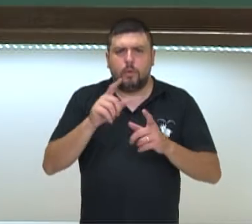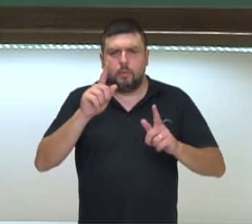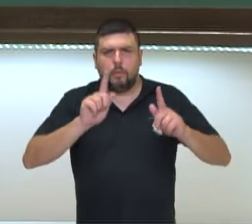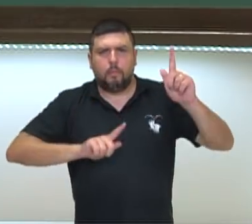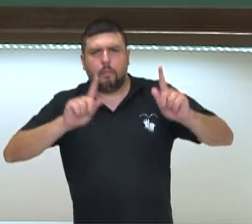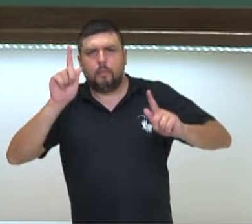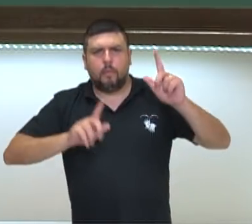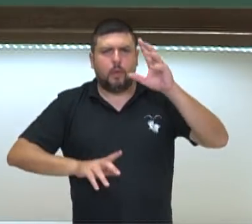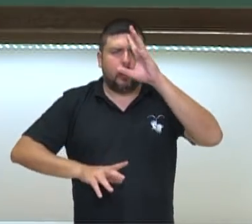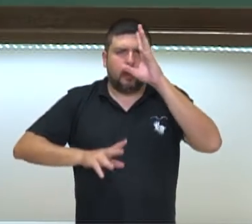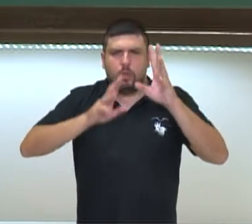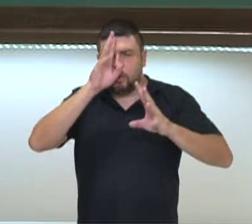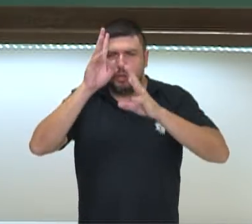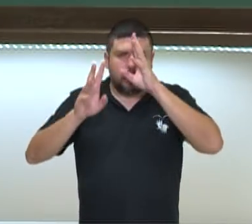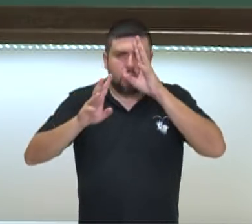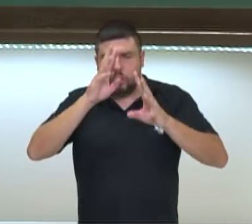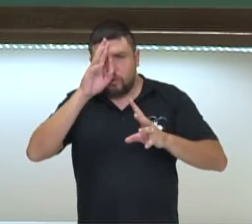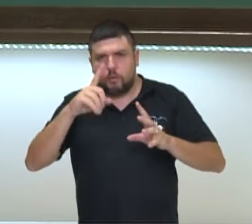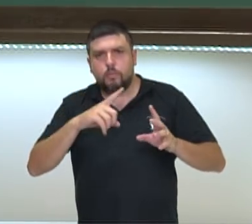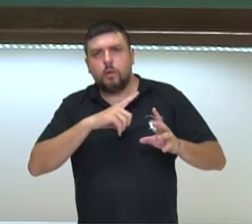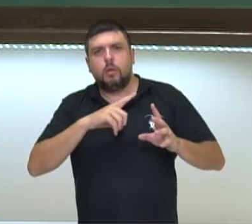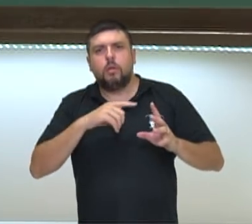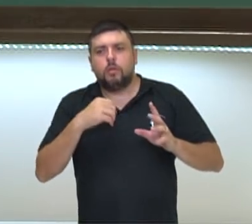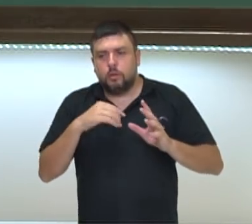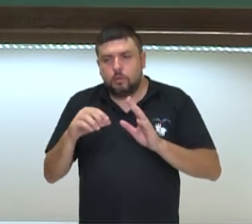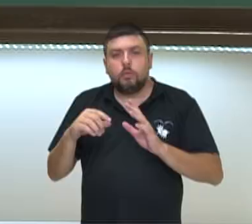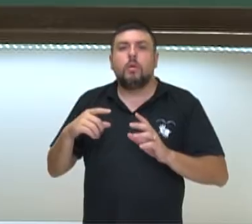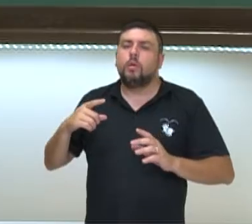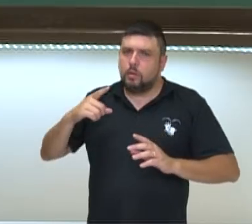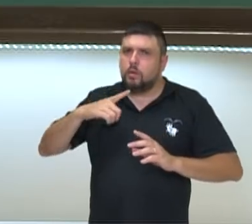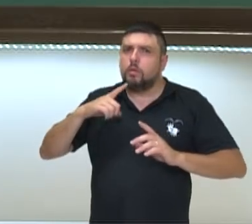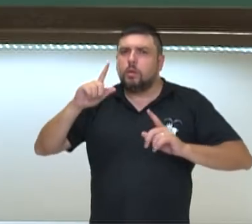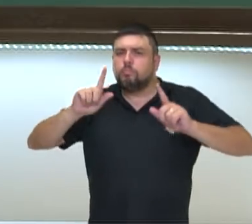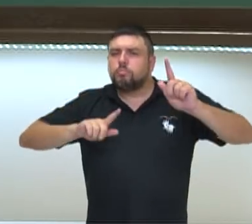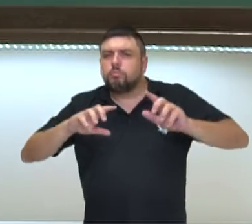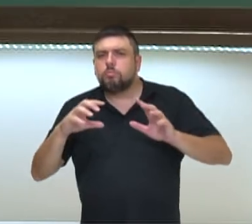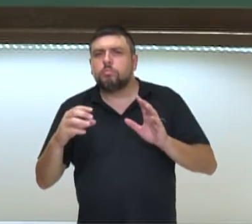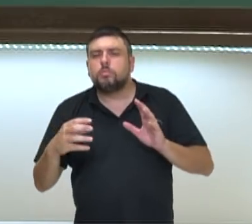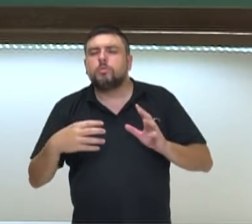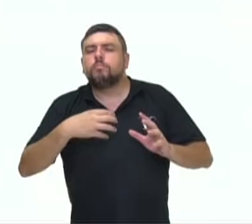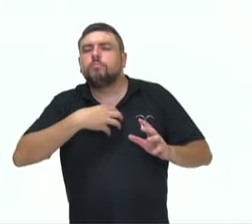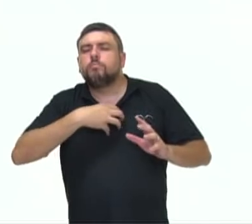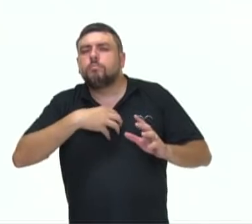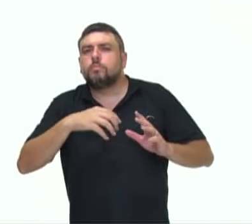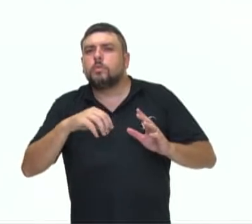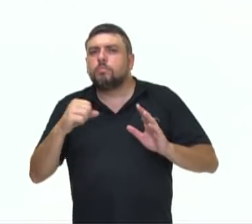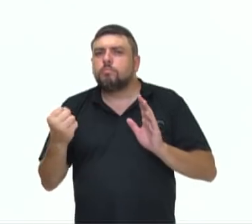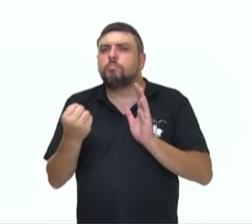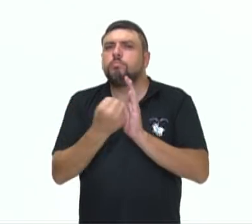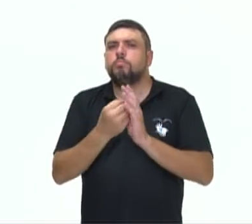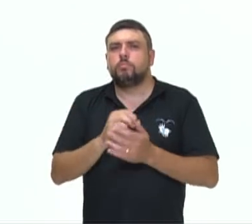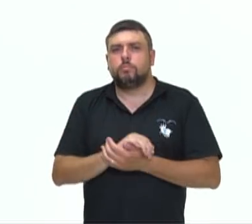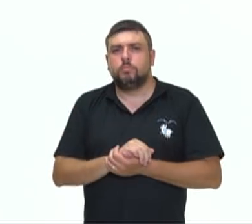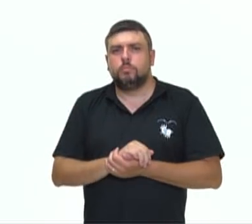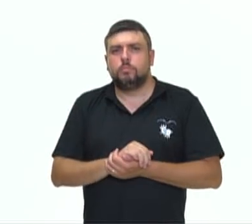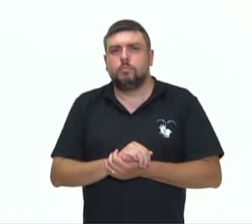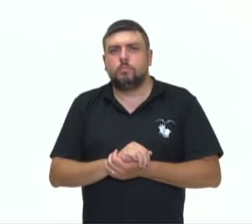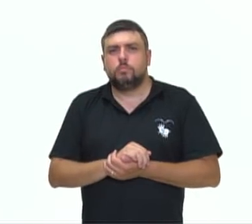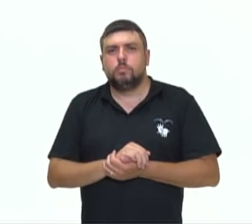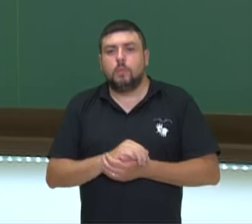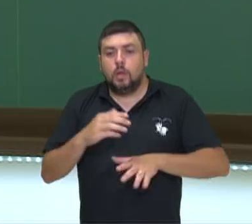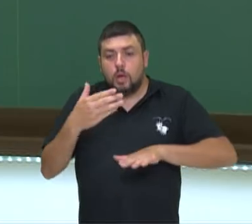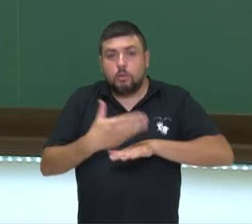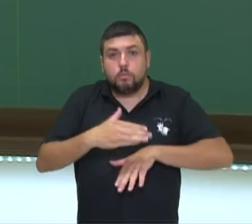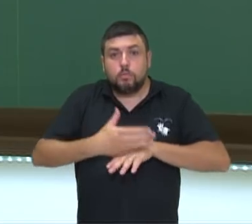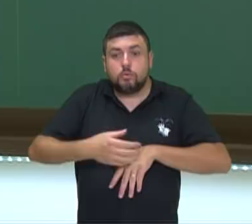gestos simbólicos que têm um sentido para aquela cultura, para aquela religião. E práticas inéditas também não, porque o ritual